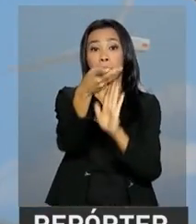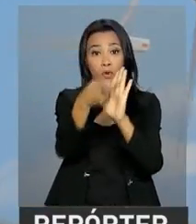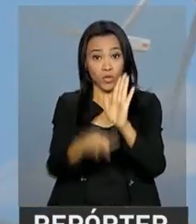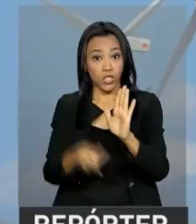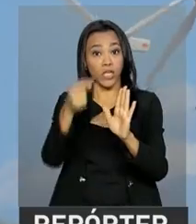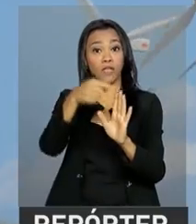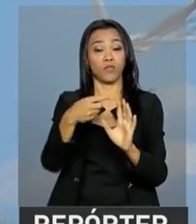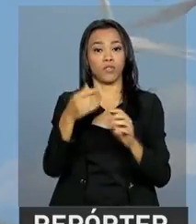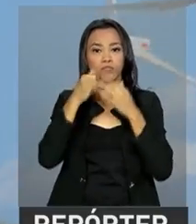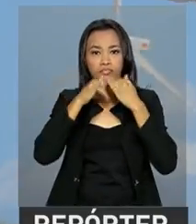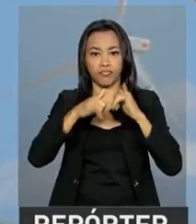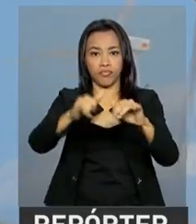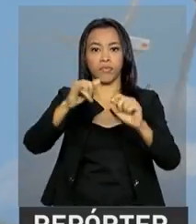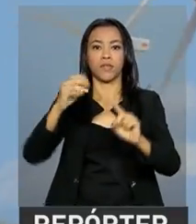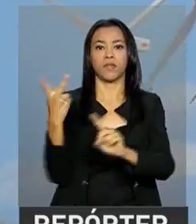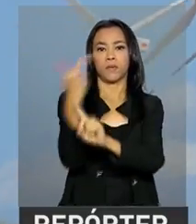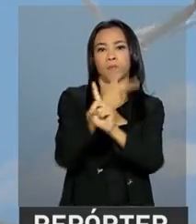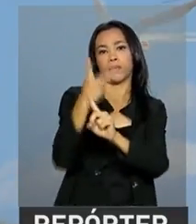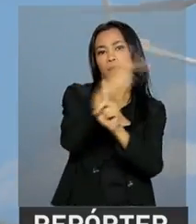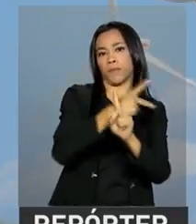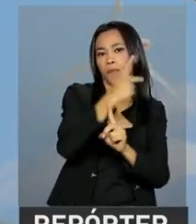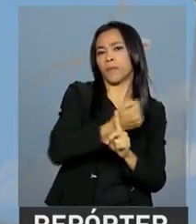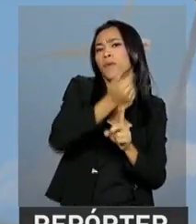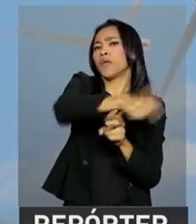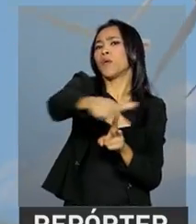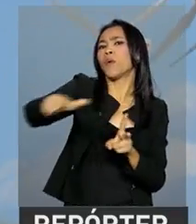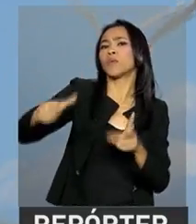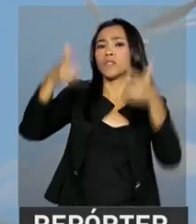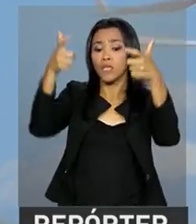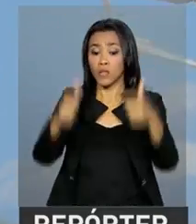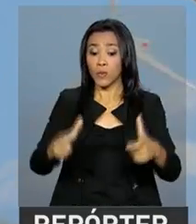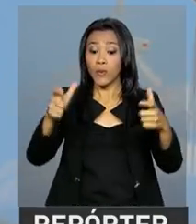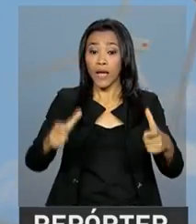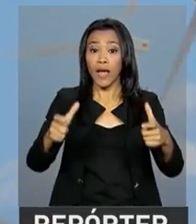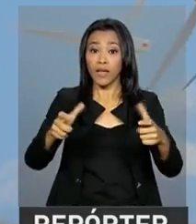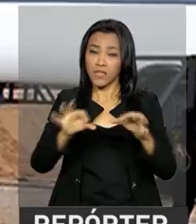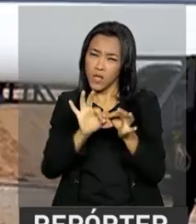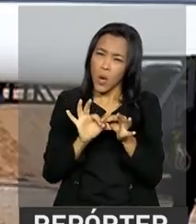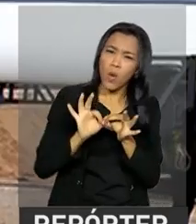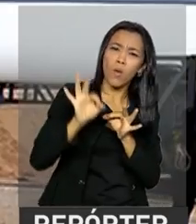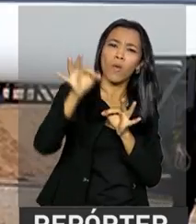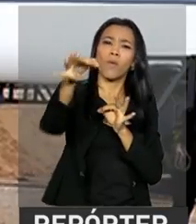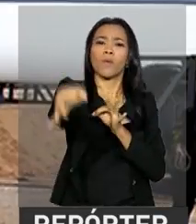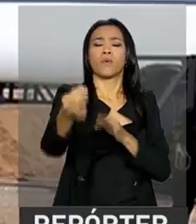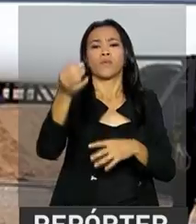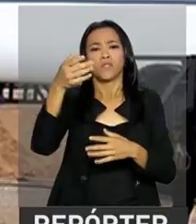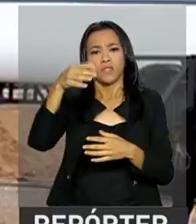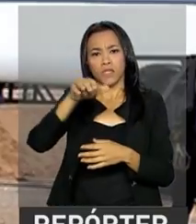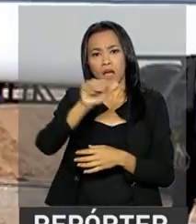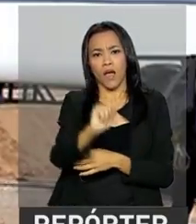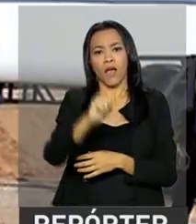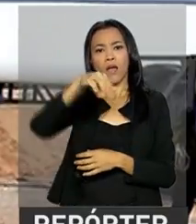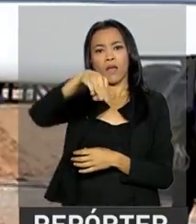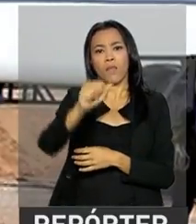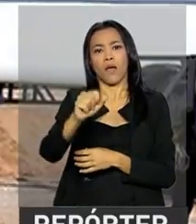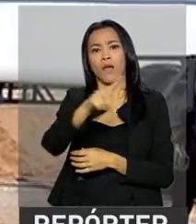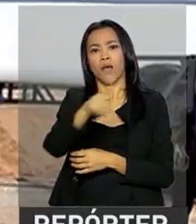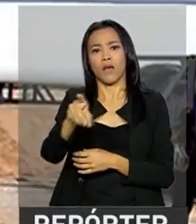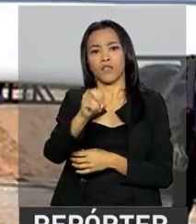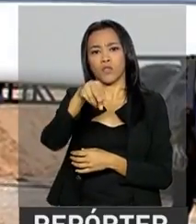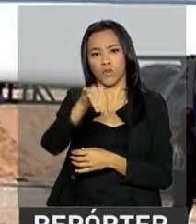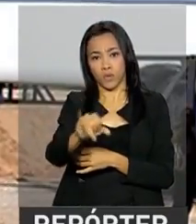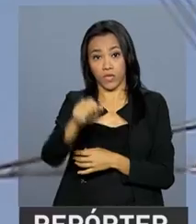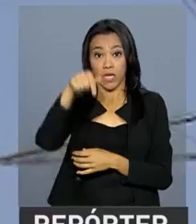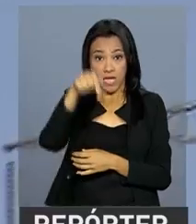produção de energias alternativas em áreas isoladas do Amazonas esses Empreendimentos vão leilão em